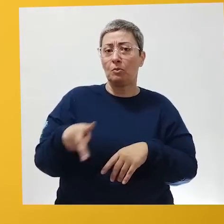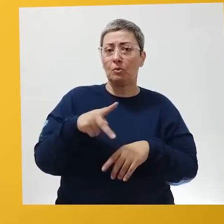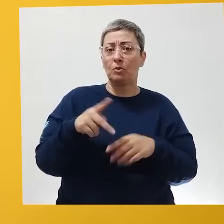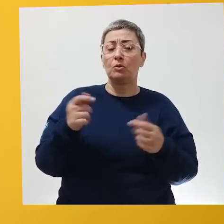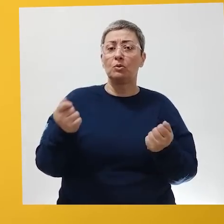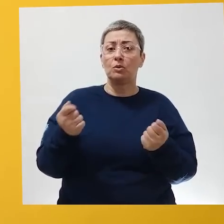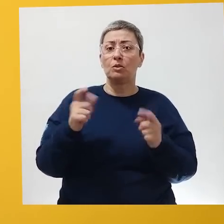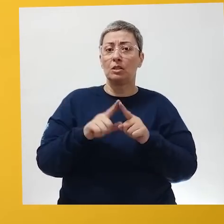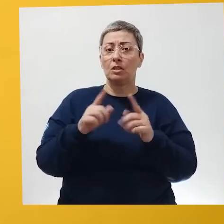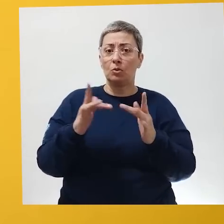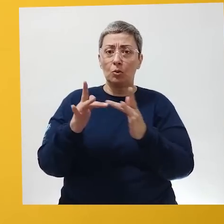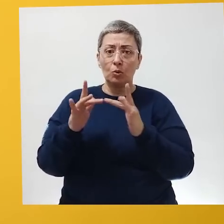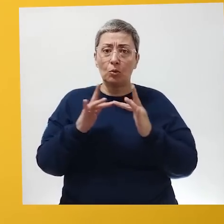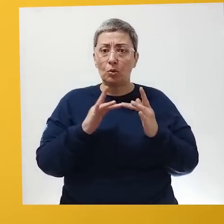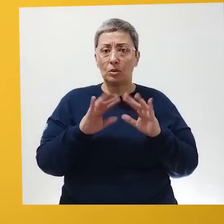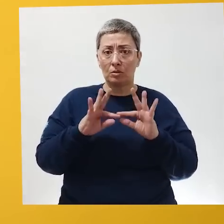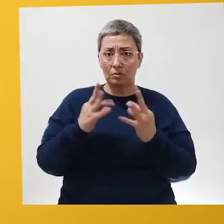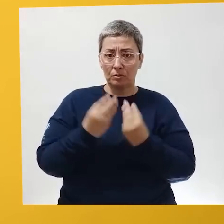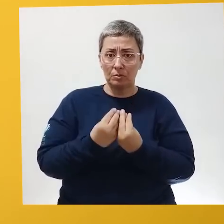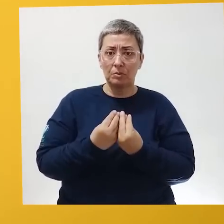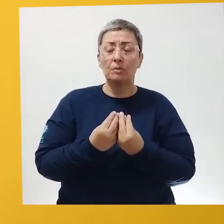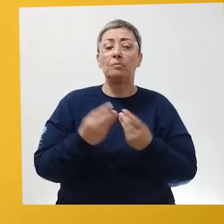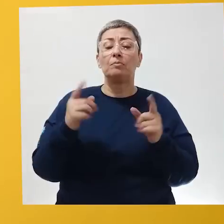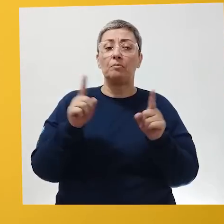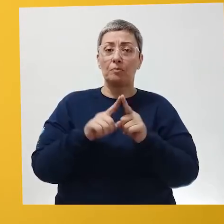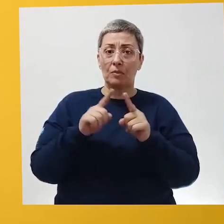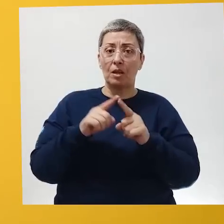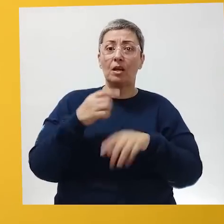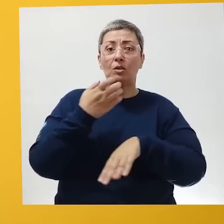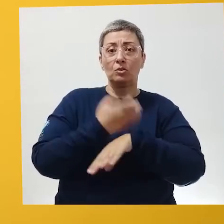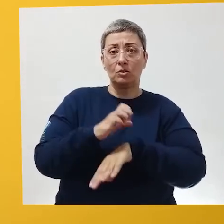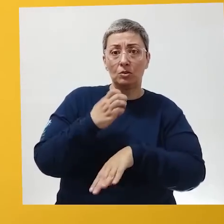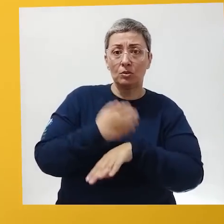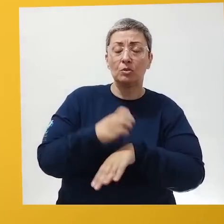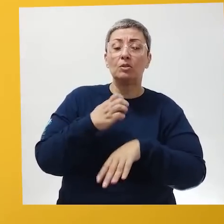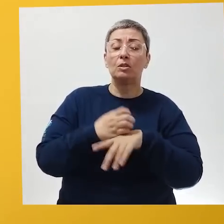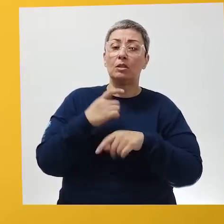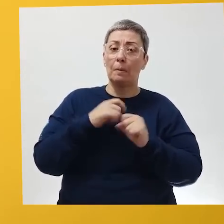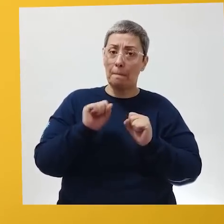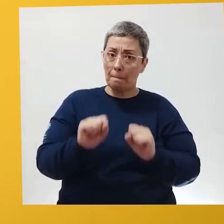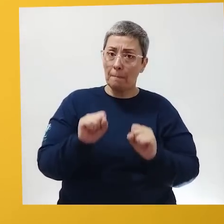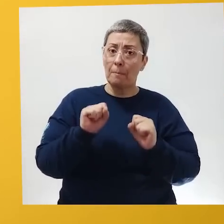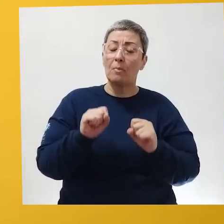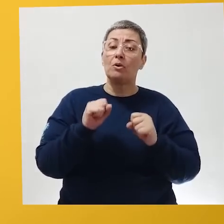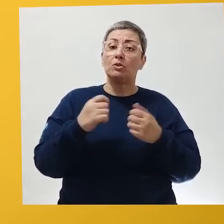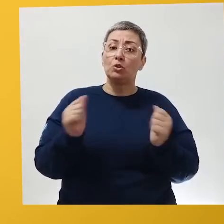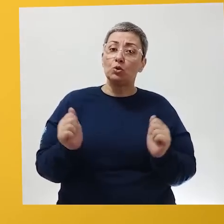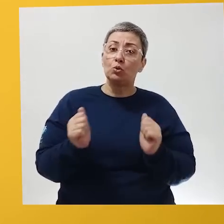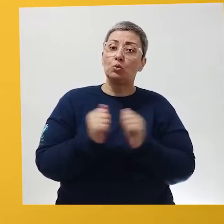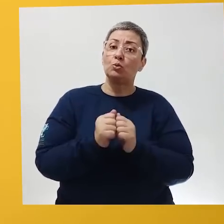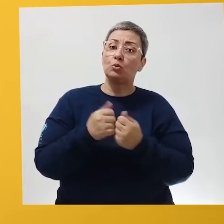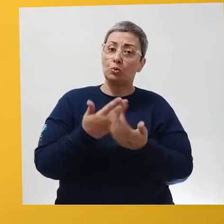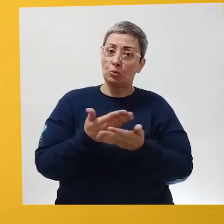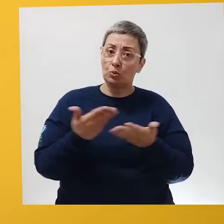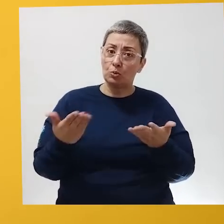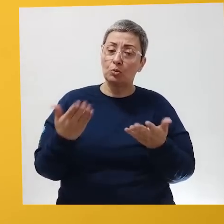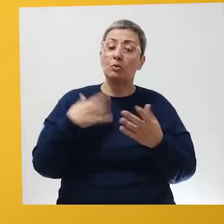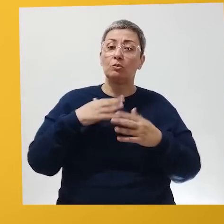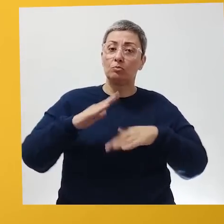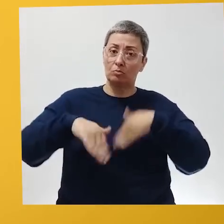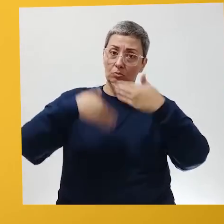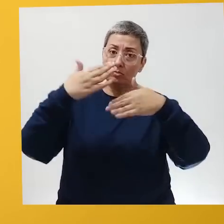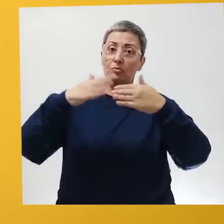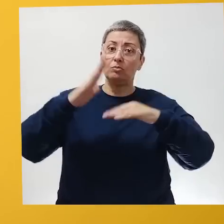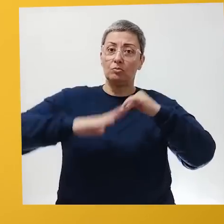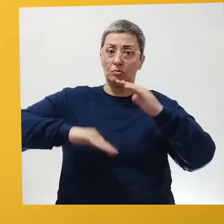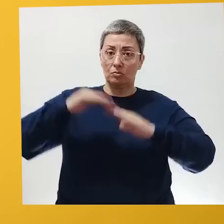estão em contato com vocês, né, os estagiários, eles possam então junto com vocês desenvolver